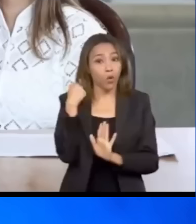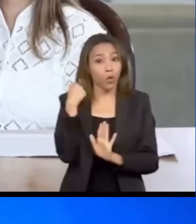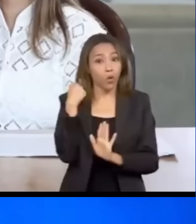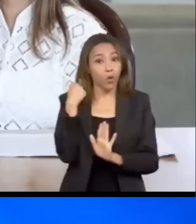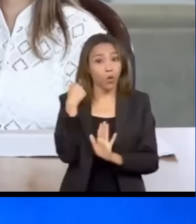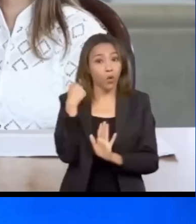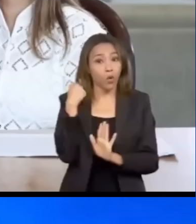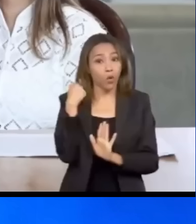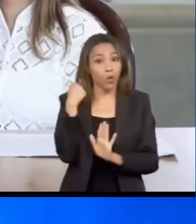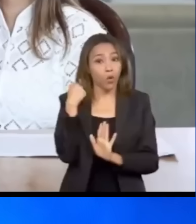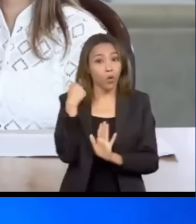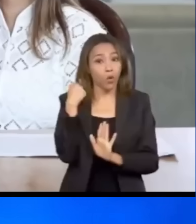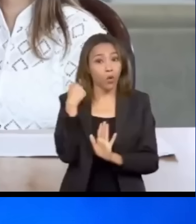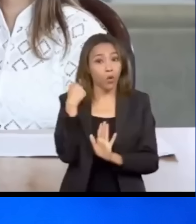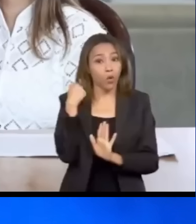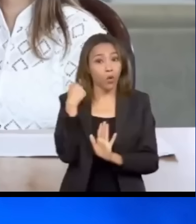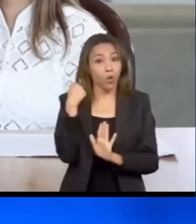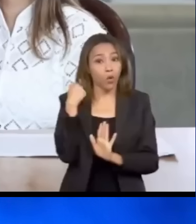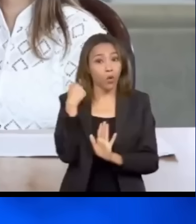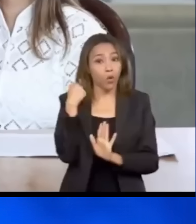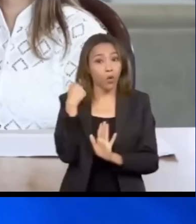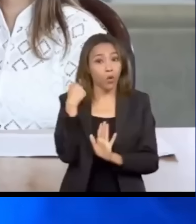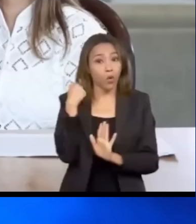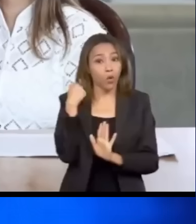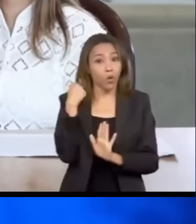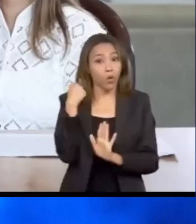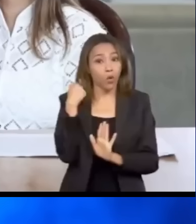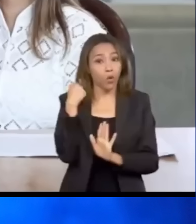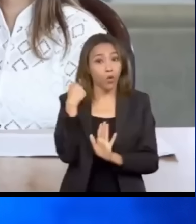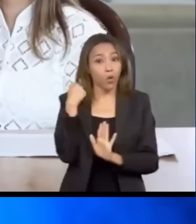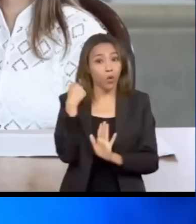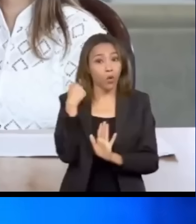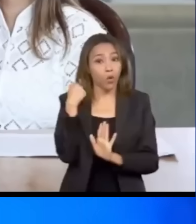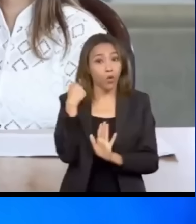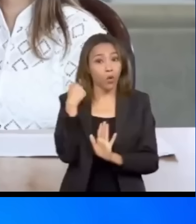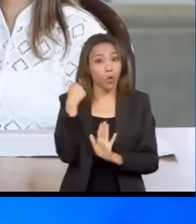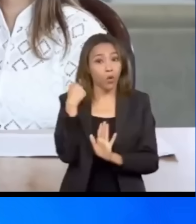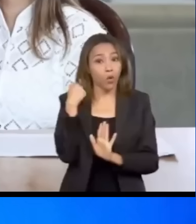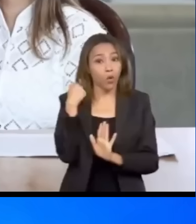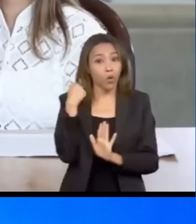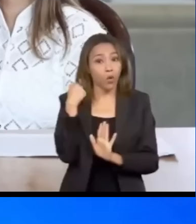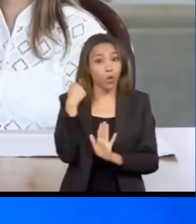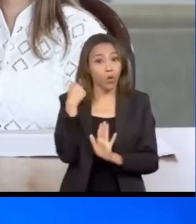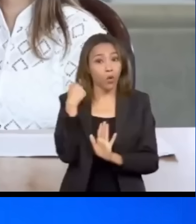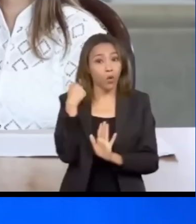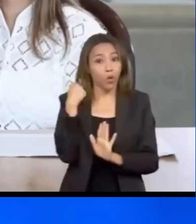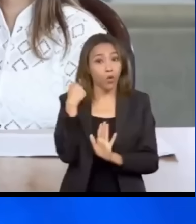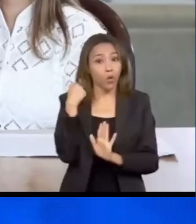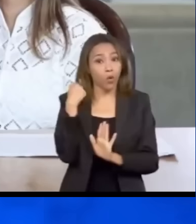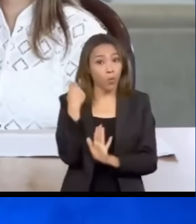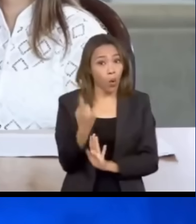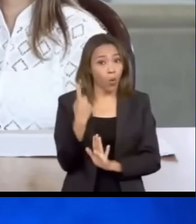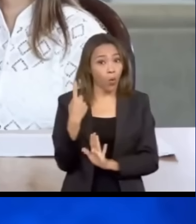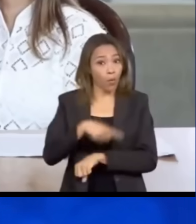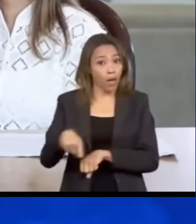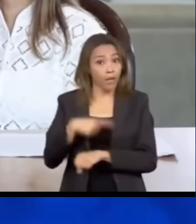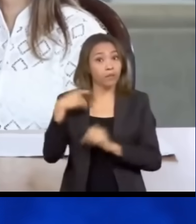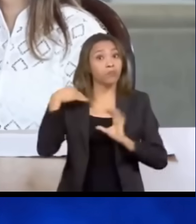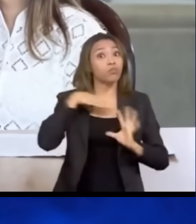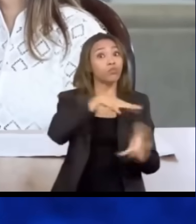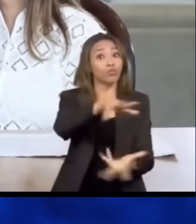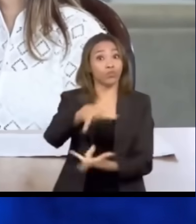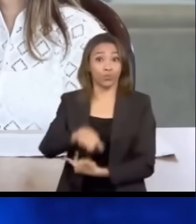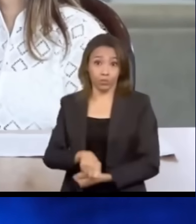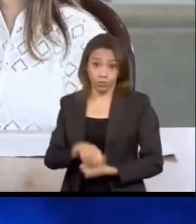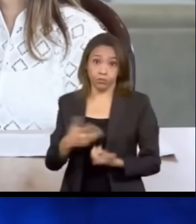fazer mesmo, justamente pelo mesmo motivo que acontece no Brasil, né? Porque não é só aqui que a esquerda é nojenta assim, é no mundo inteiro. A